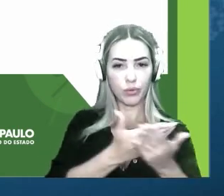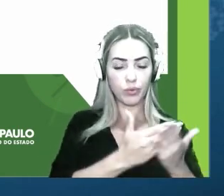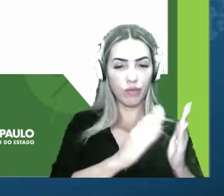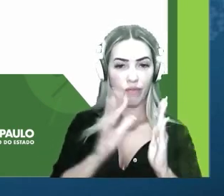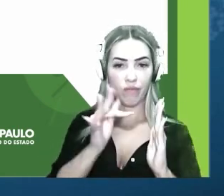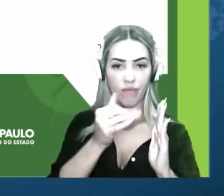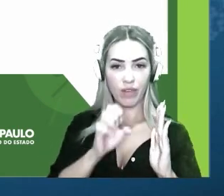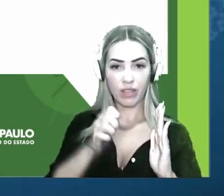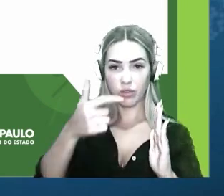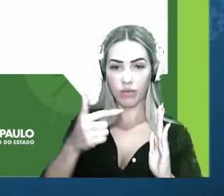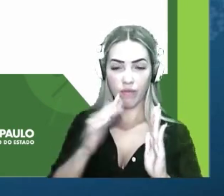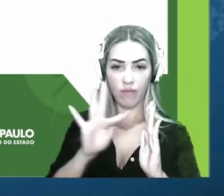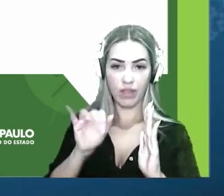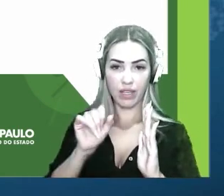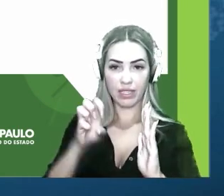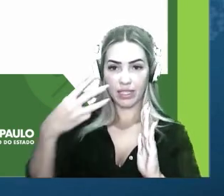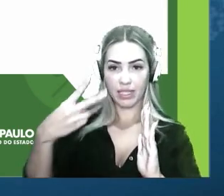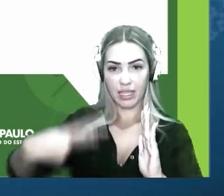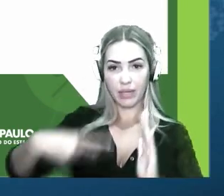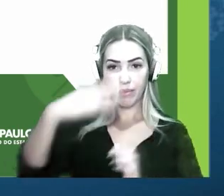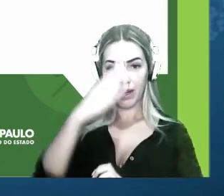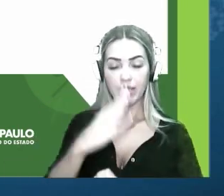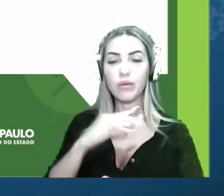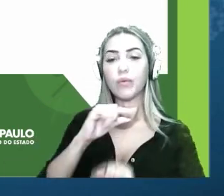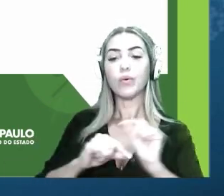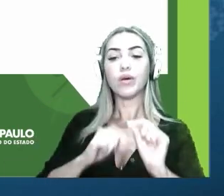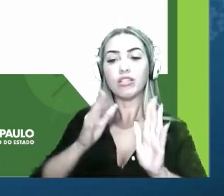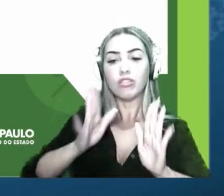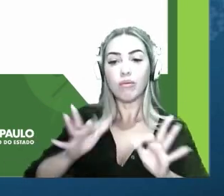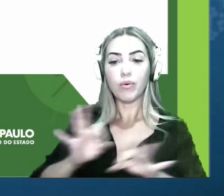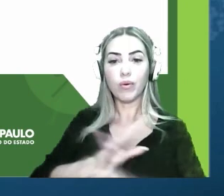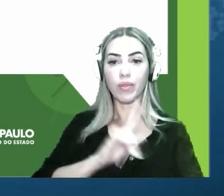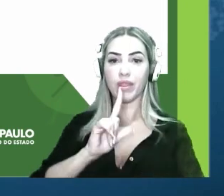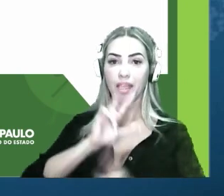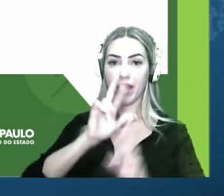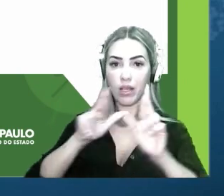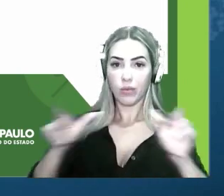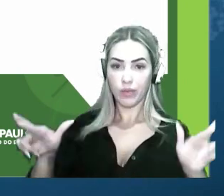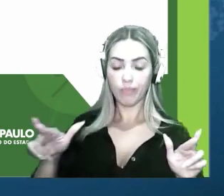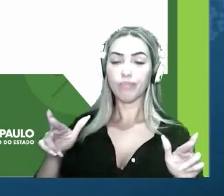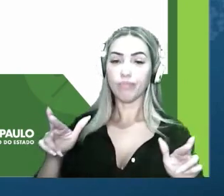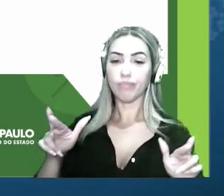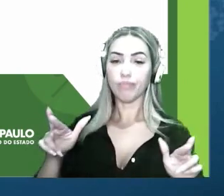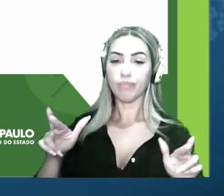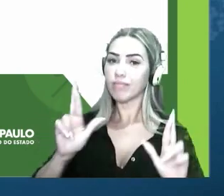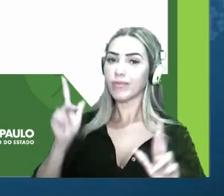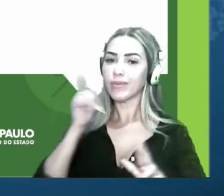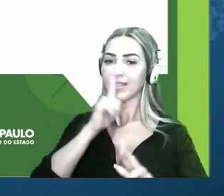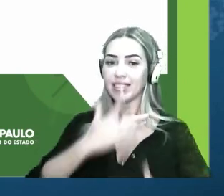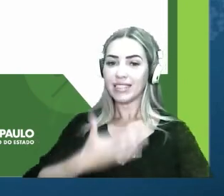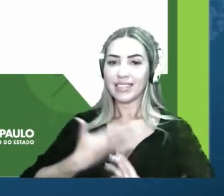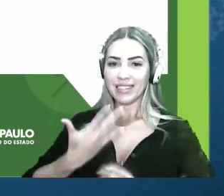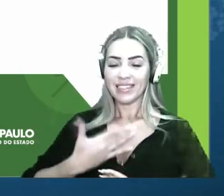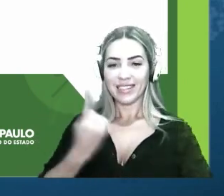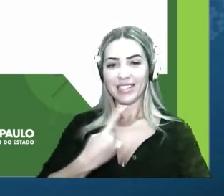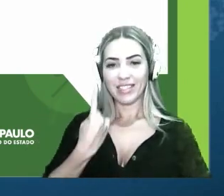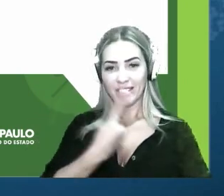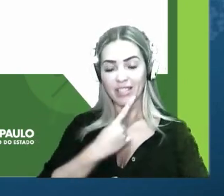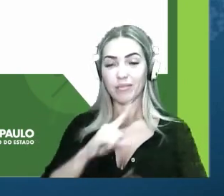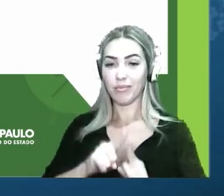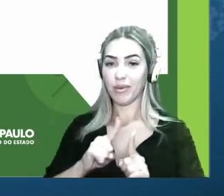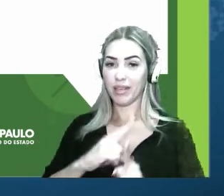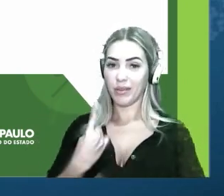que foram feitos no Brasil e o que a gente já tem de resultado. Eu espero que seja inspirador para a gente do Butantan, é muito inspirador e a gente